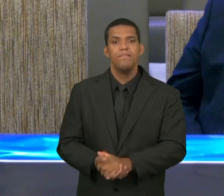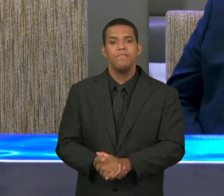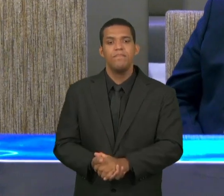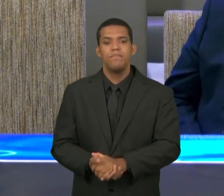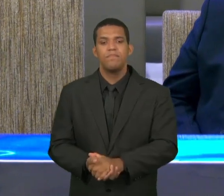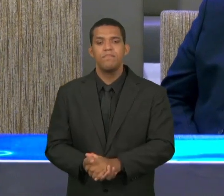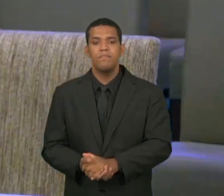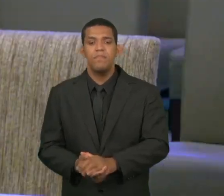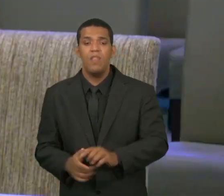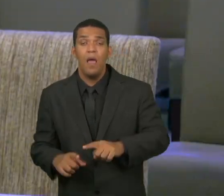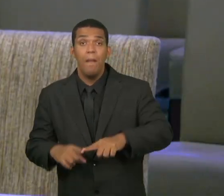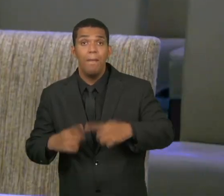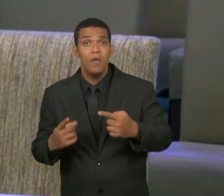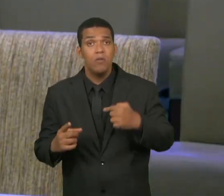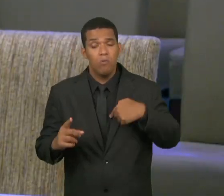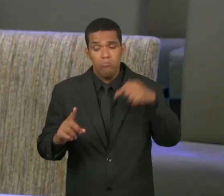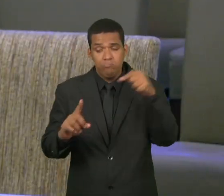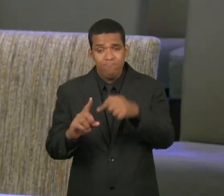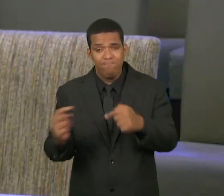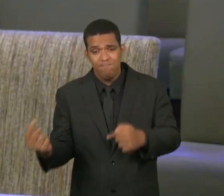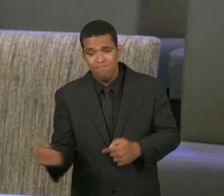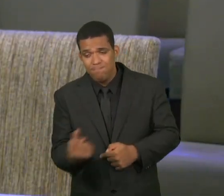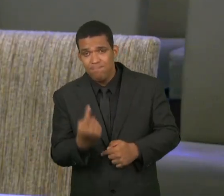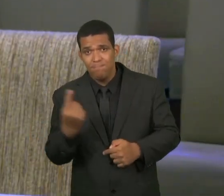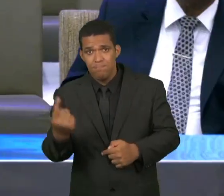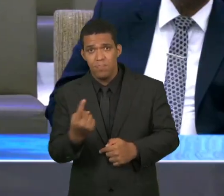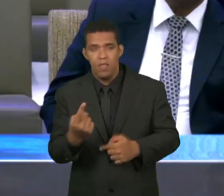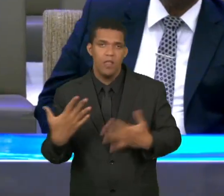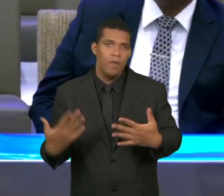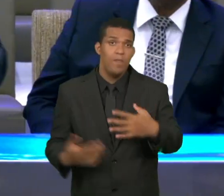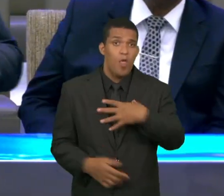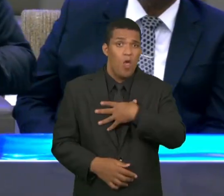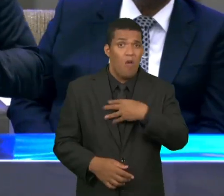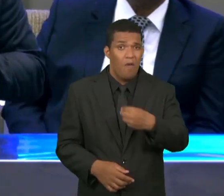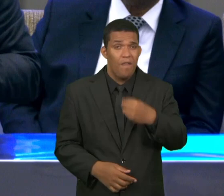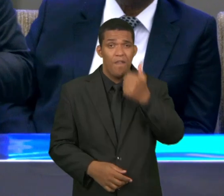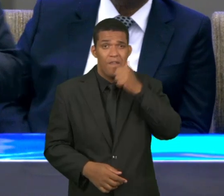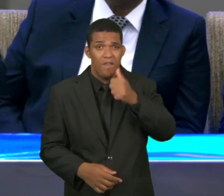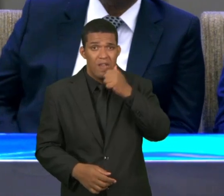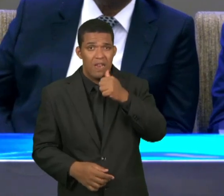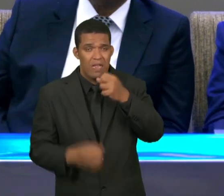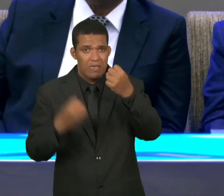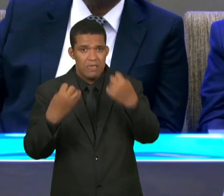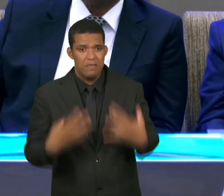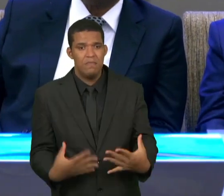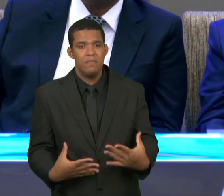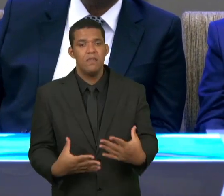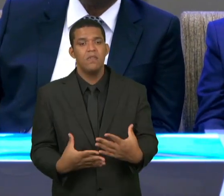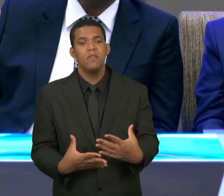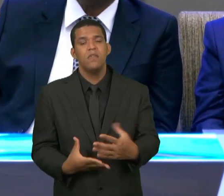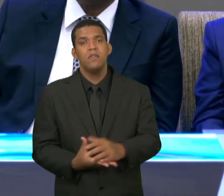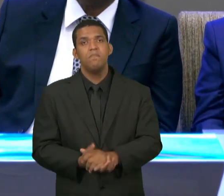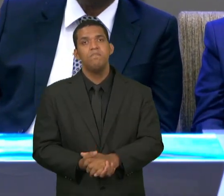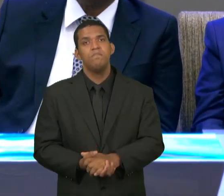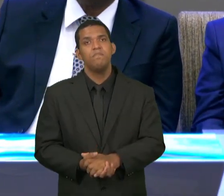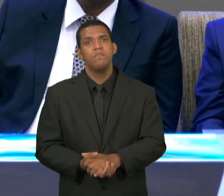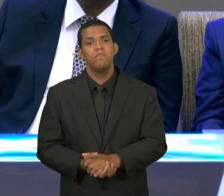Mas quando ele estava sozinho, conta a sua filha que morreu há poucos dias, em um dos